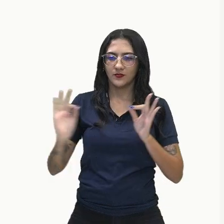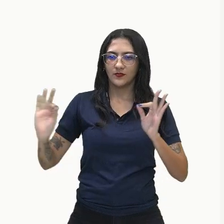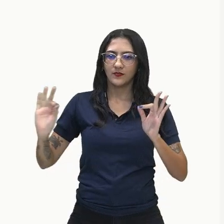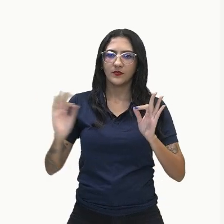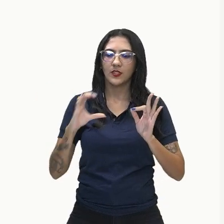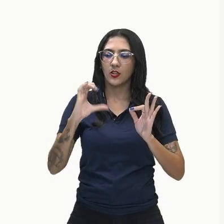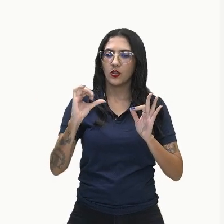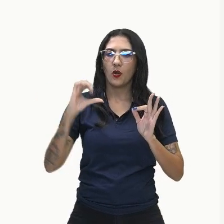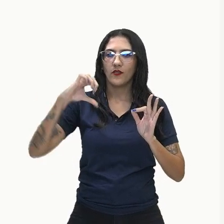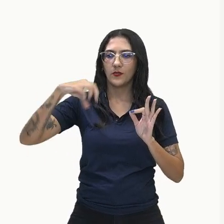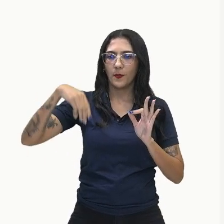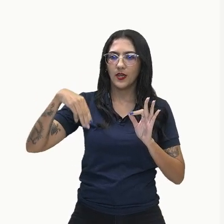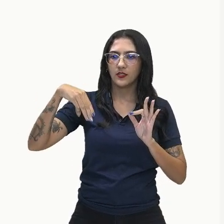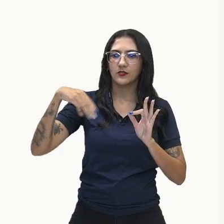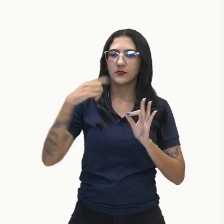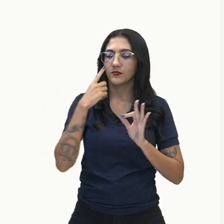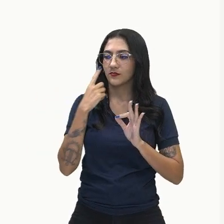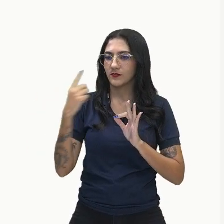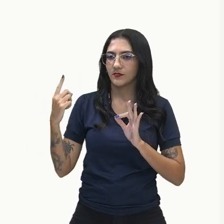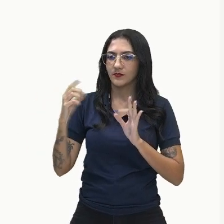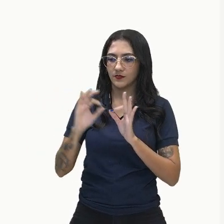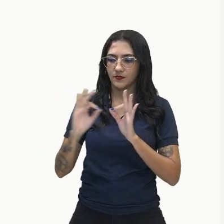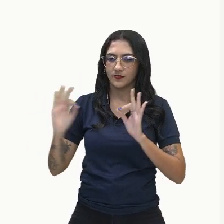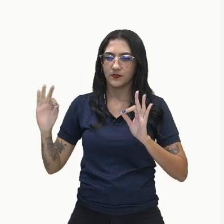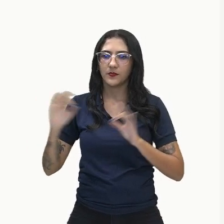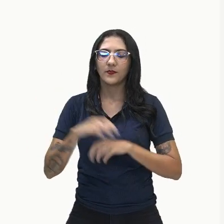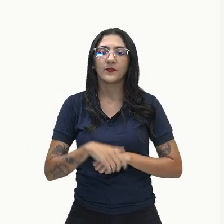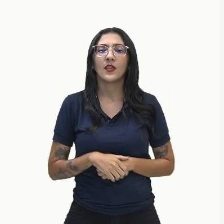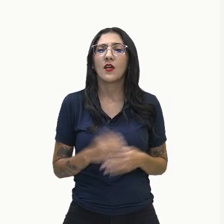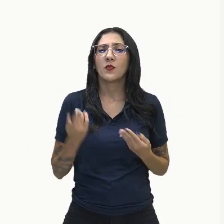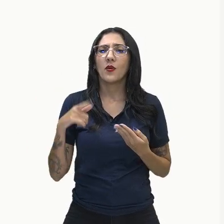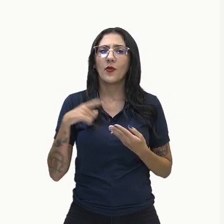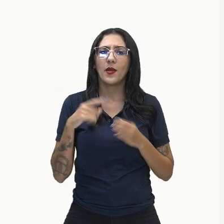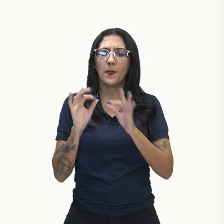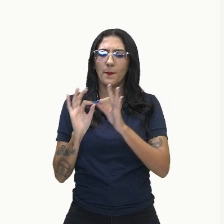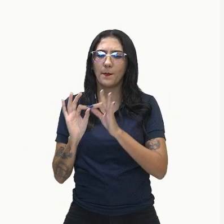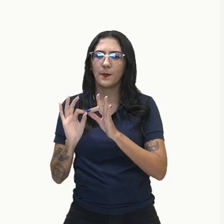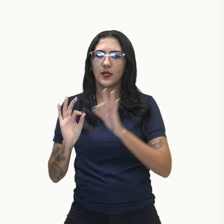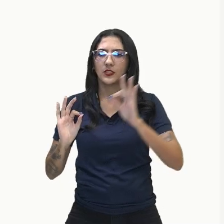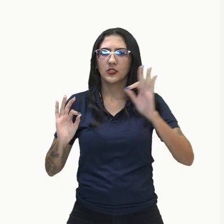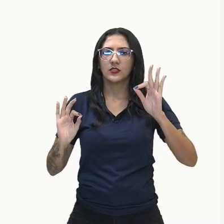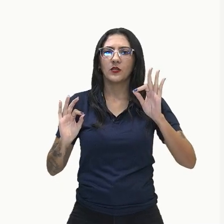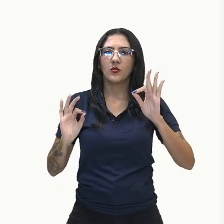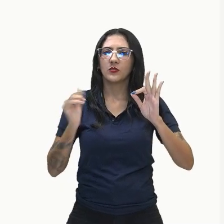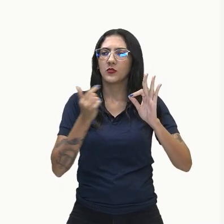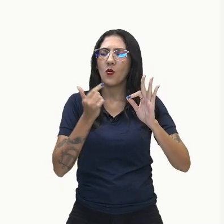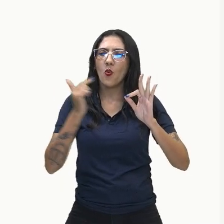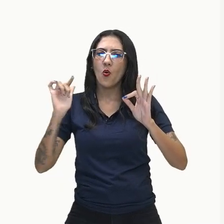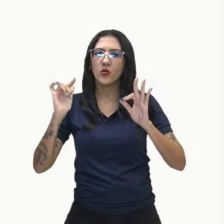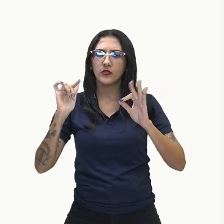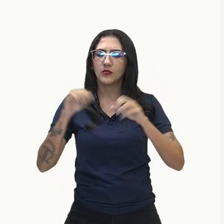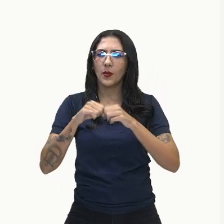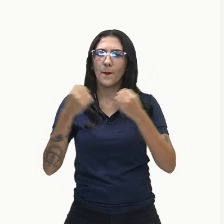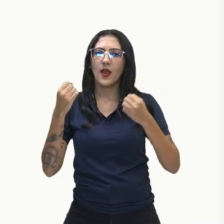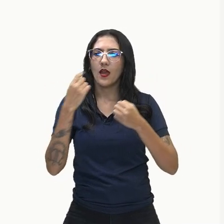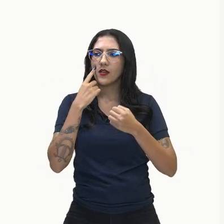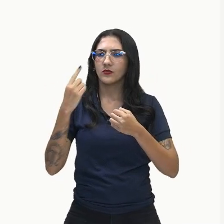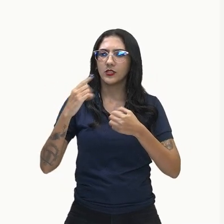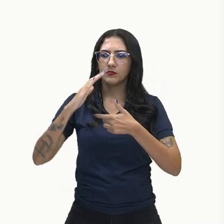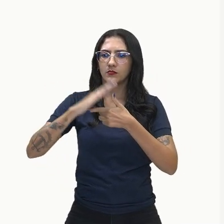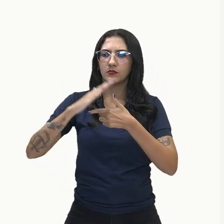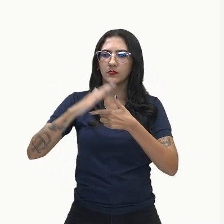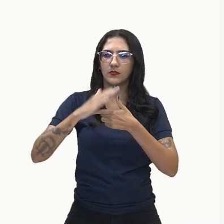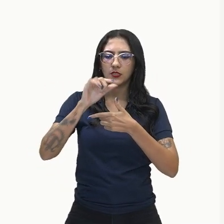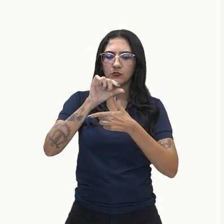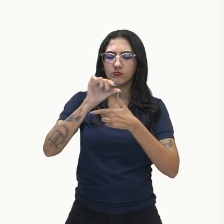aqui, ó, 9 metros da base. Qual é a medida da outra parte quebrada? Ele está falando agora, ó, dessa informação